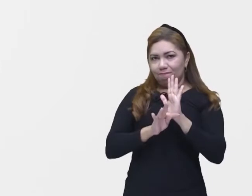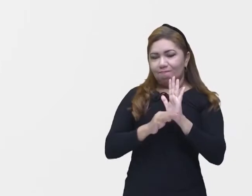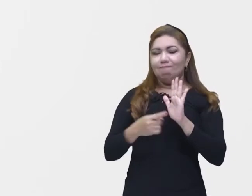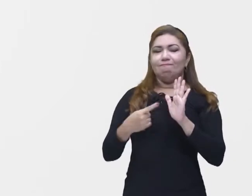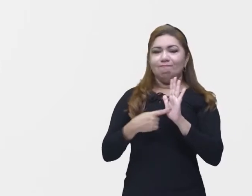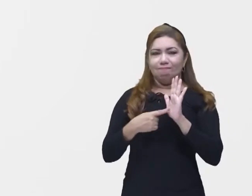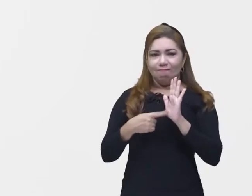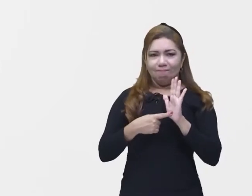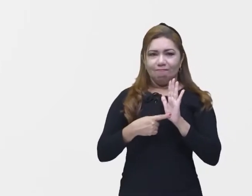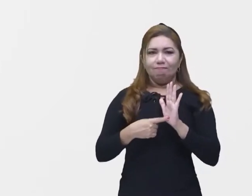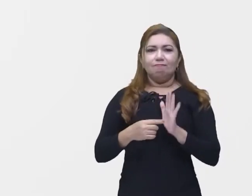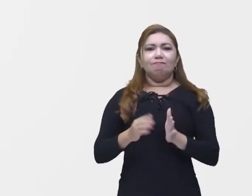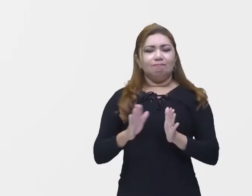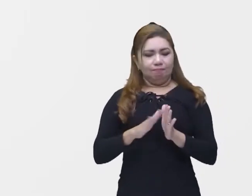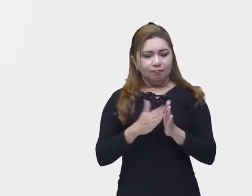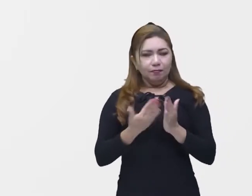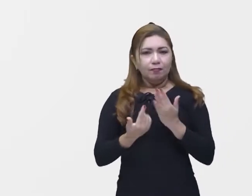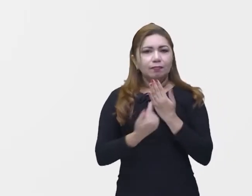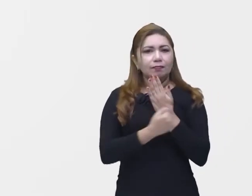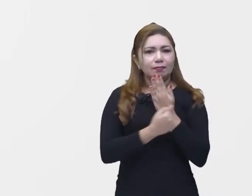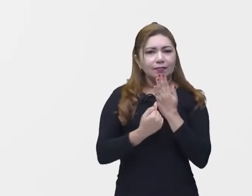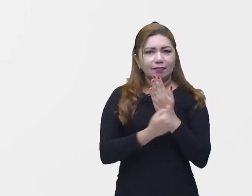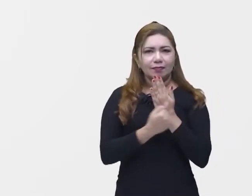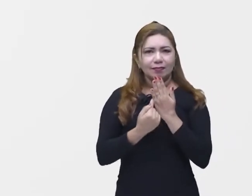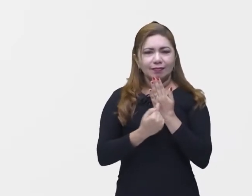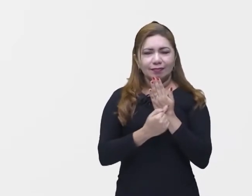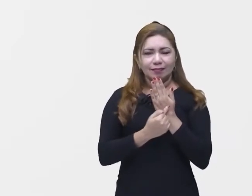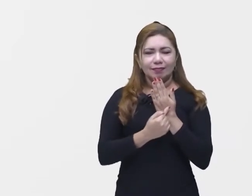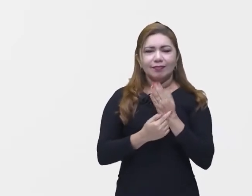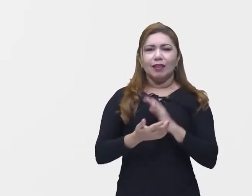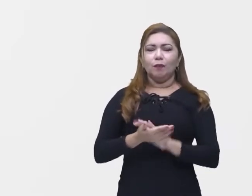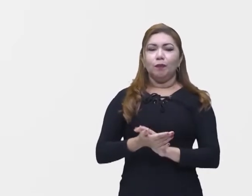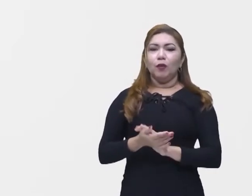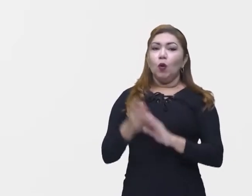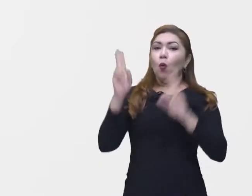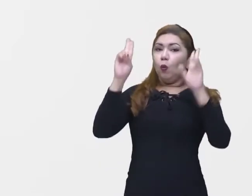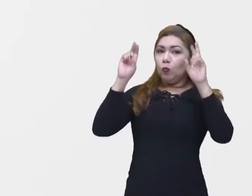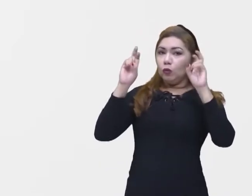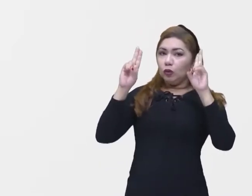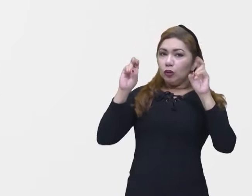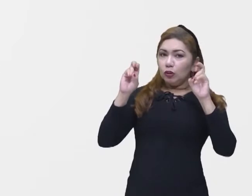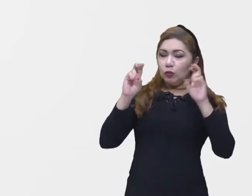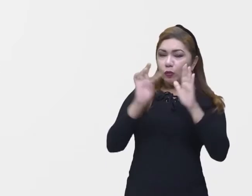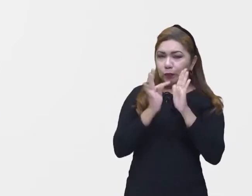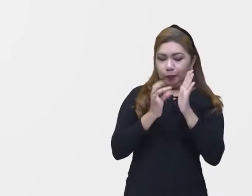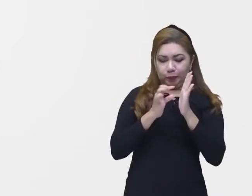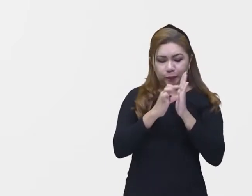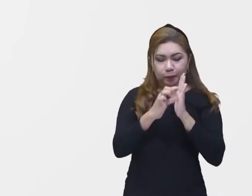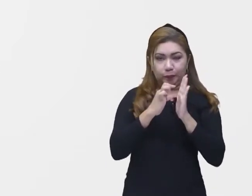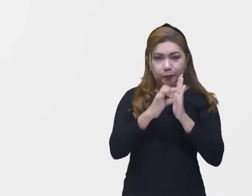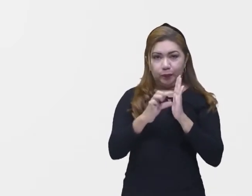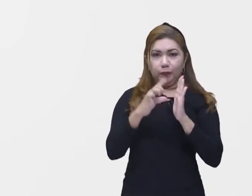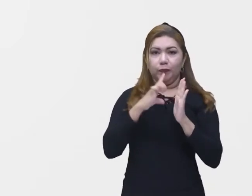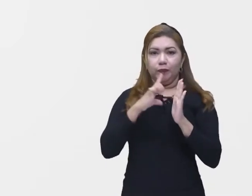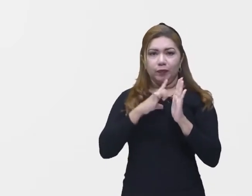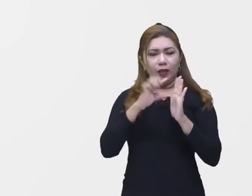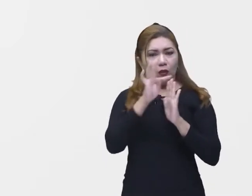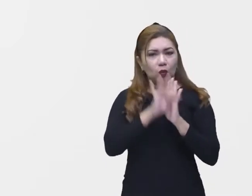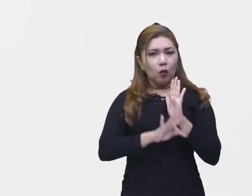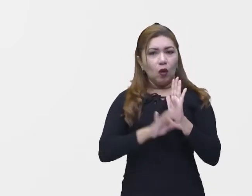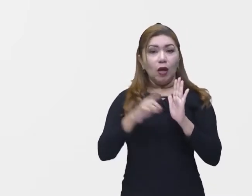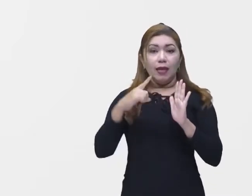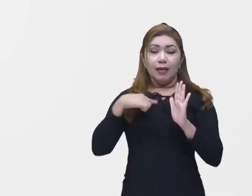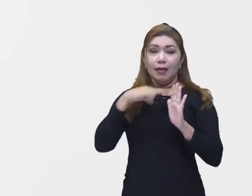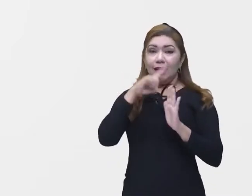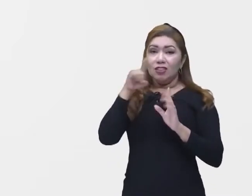um livro, de um capítulo. O título de um texto tem a função de indicar sobre o que o